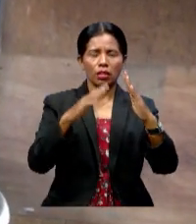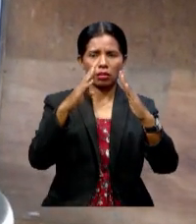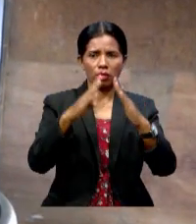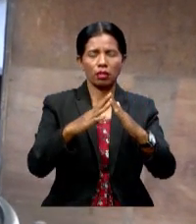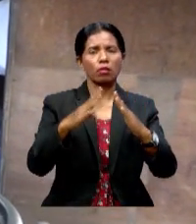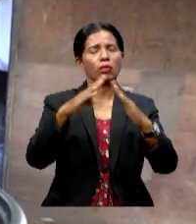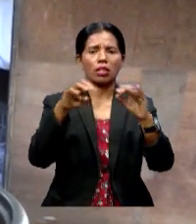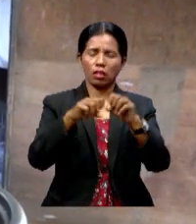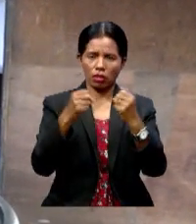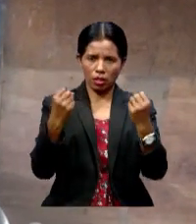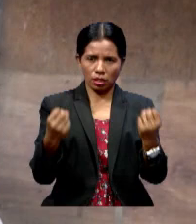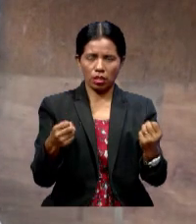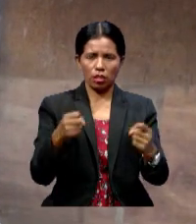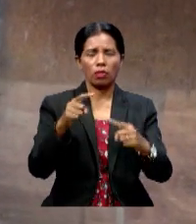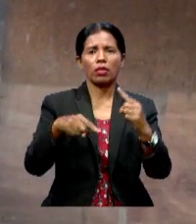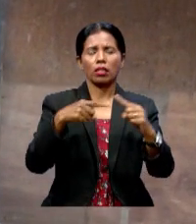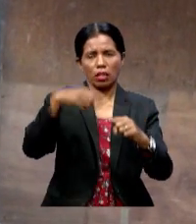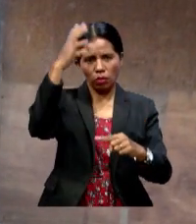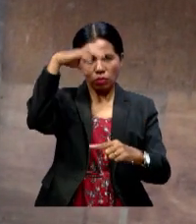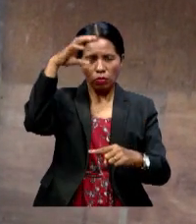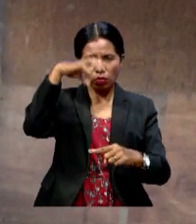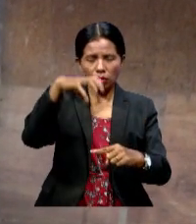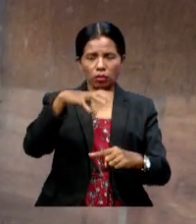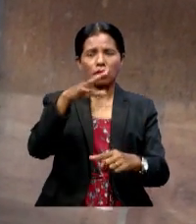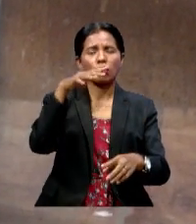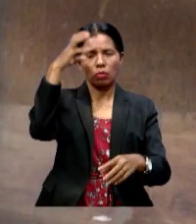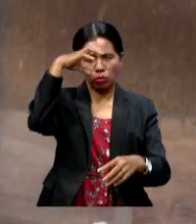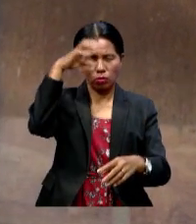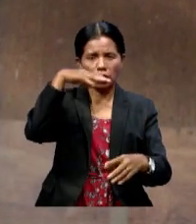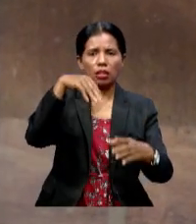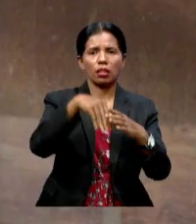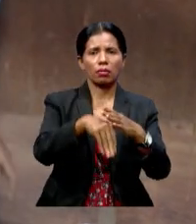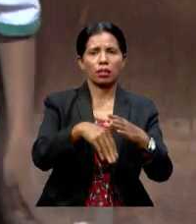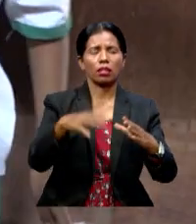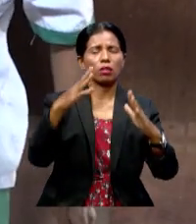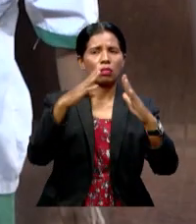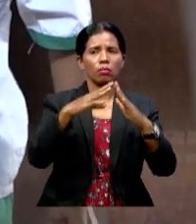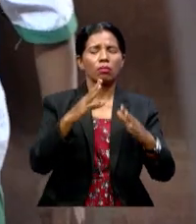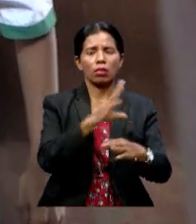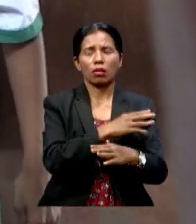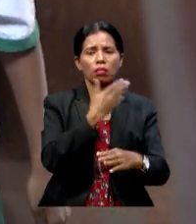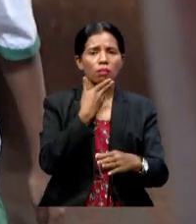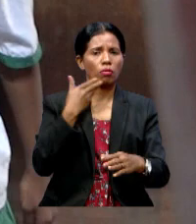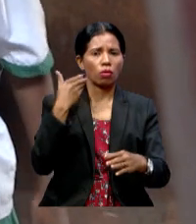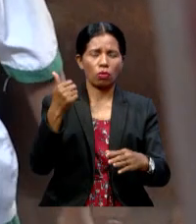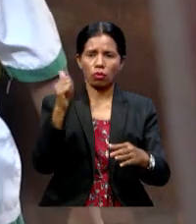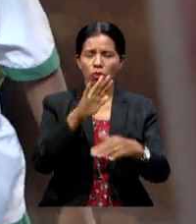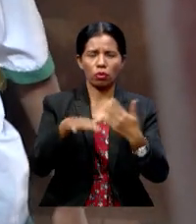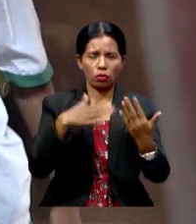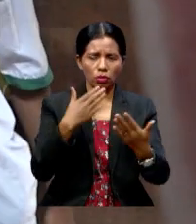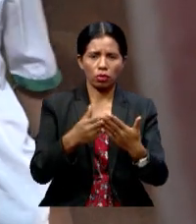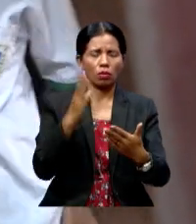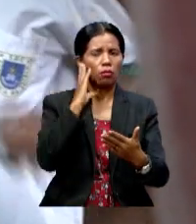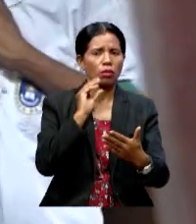condição at, no benhira udantun, udan bentama, no uma laran bokon hotu, halo sira hela e uma